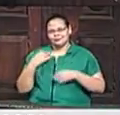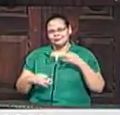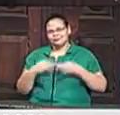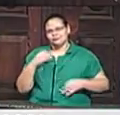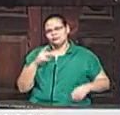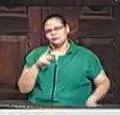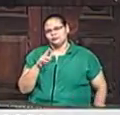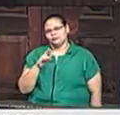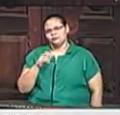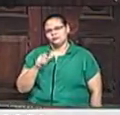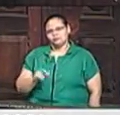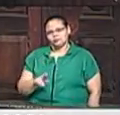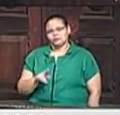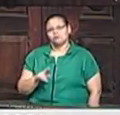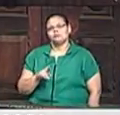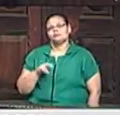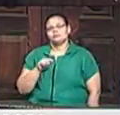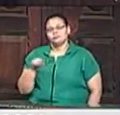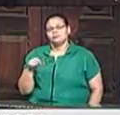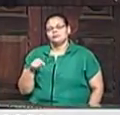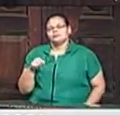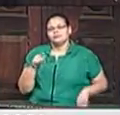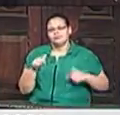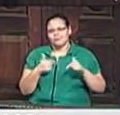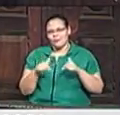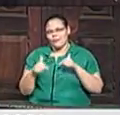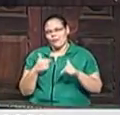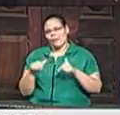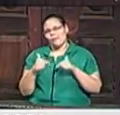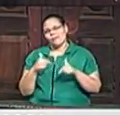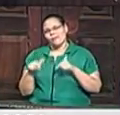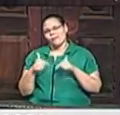em alentado trabalho,